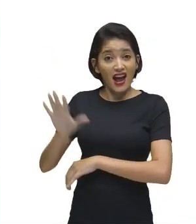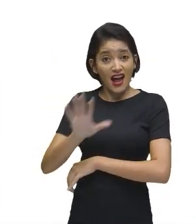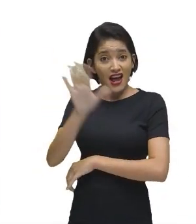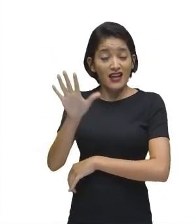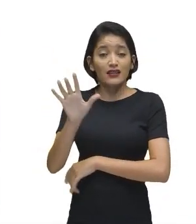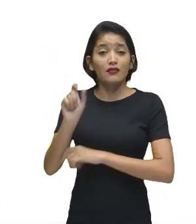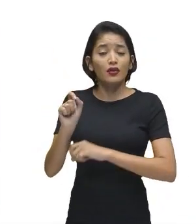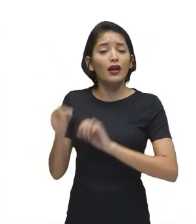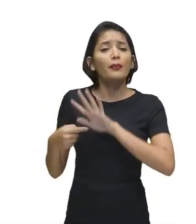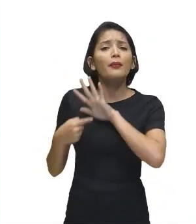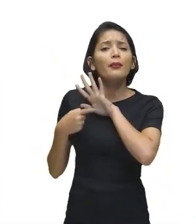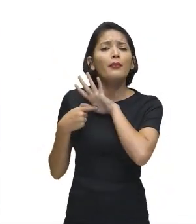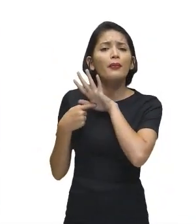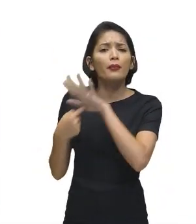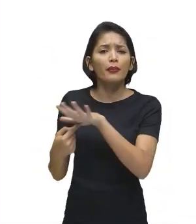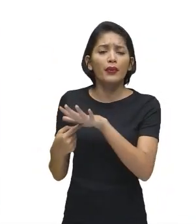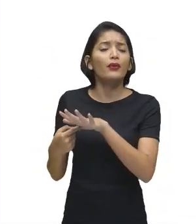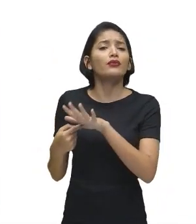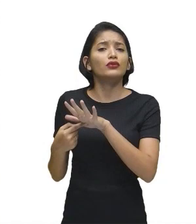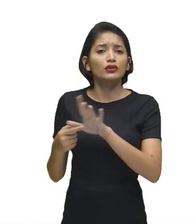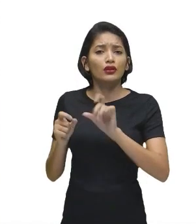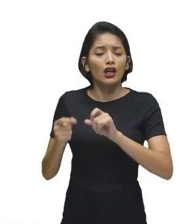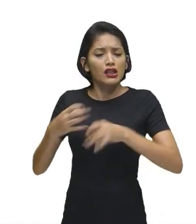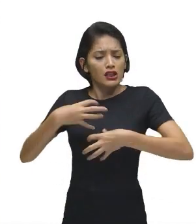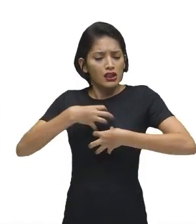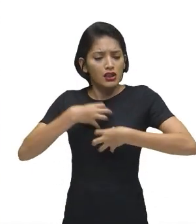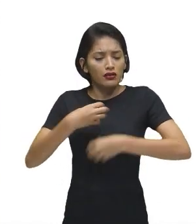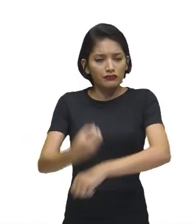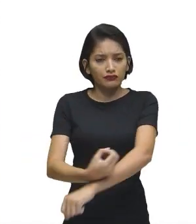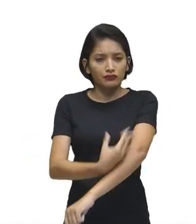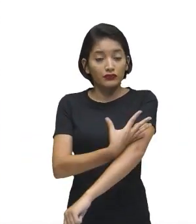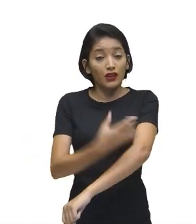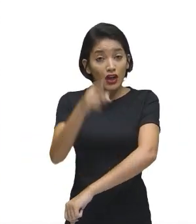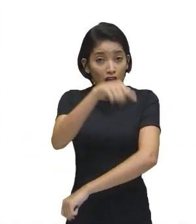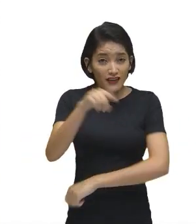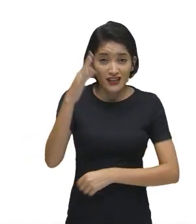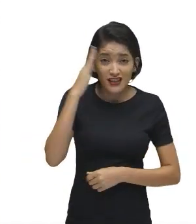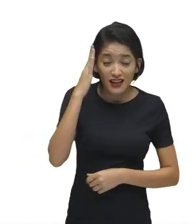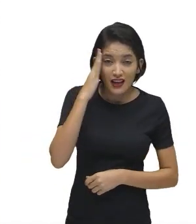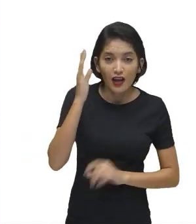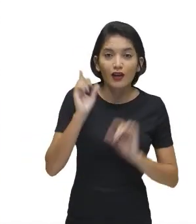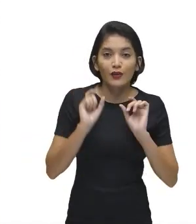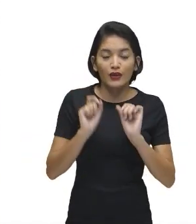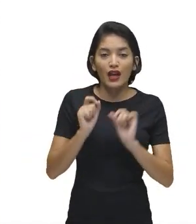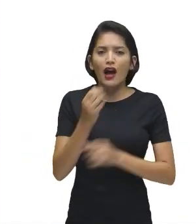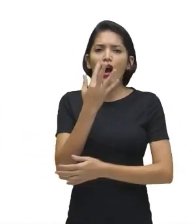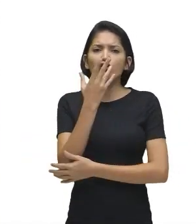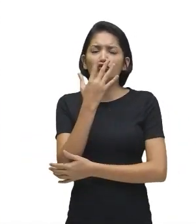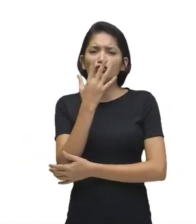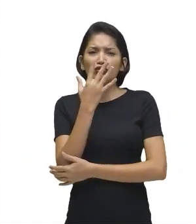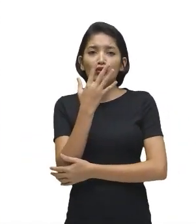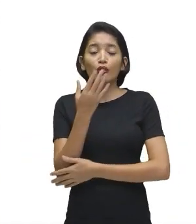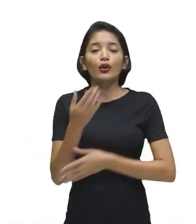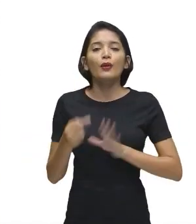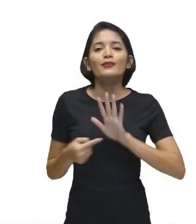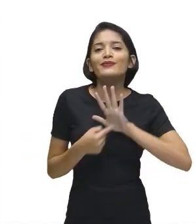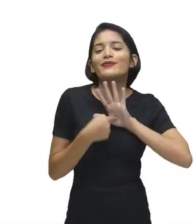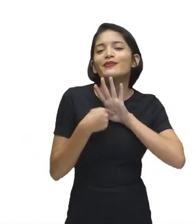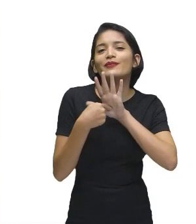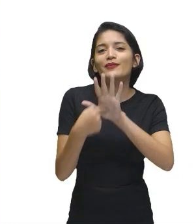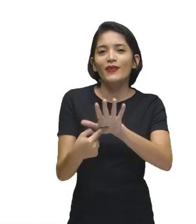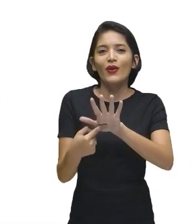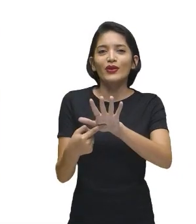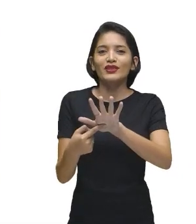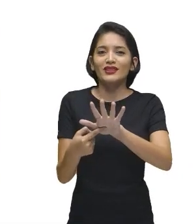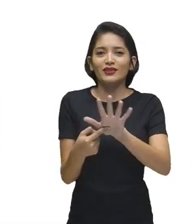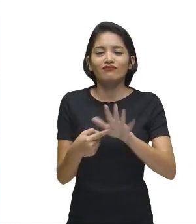Para realçar, para destacar as emoções. Vocês sabem que as cores, elas transmitem